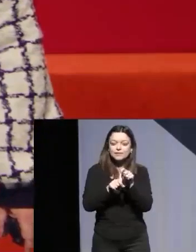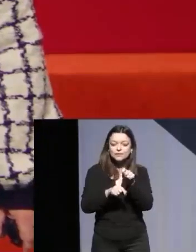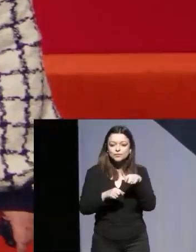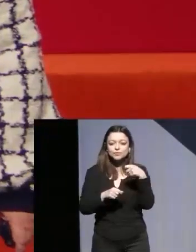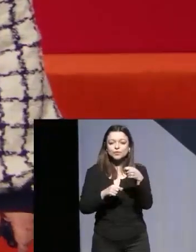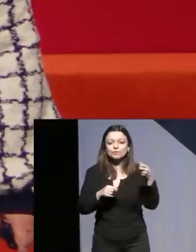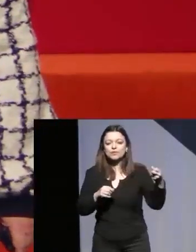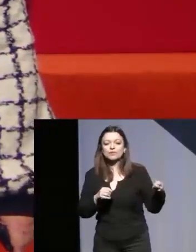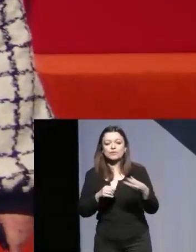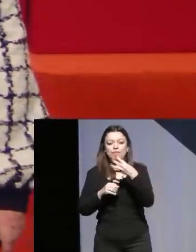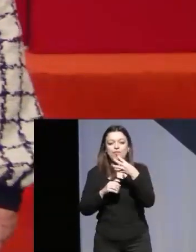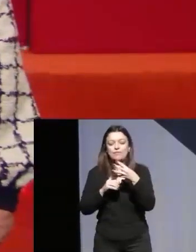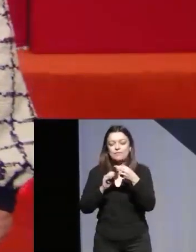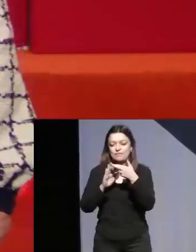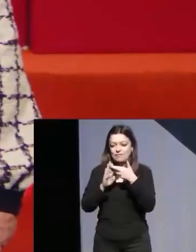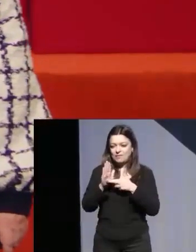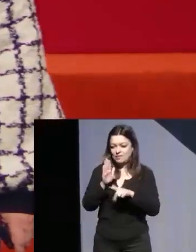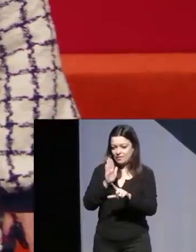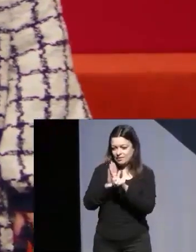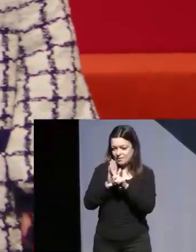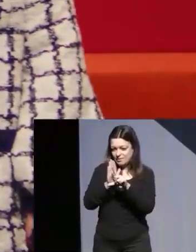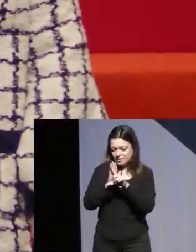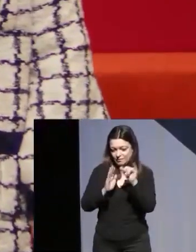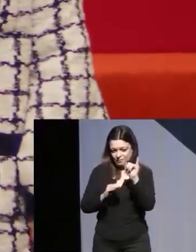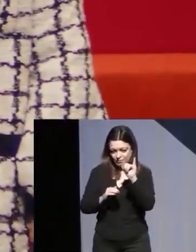eu me propus a falar.